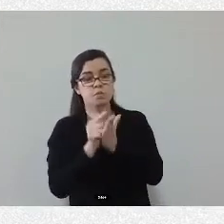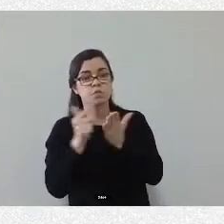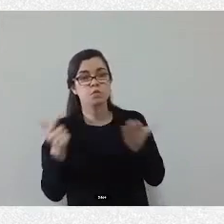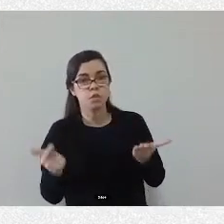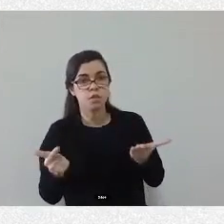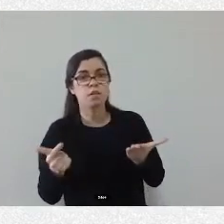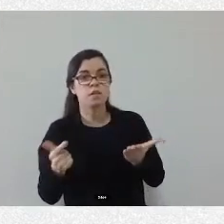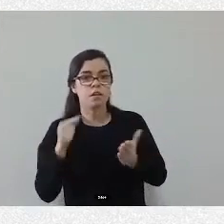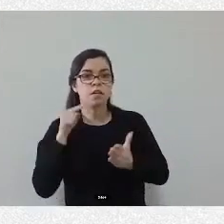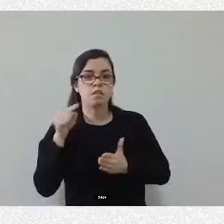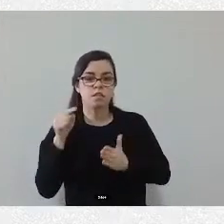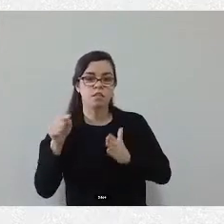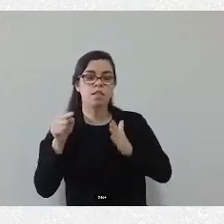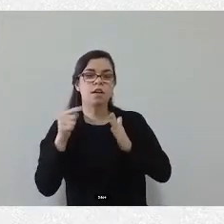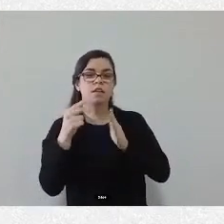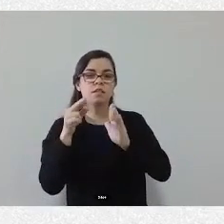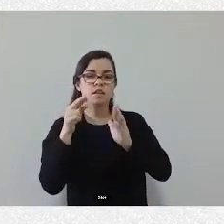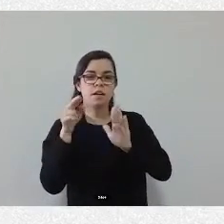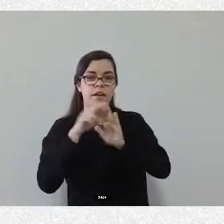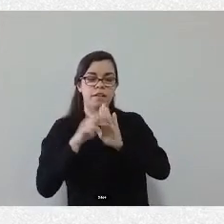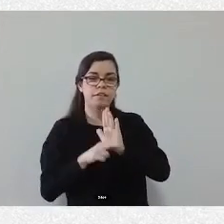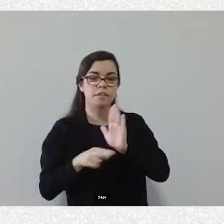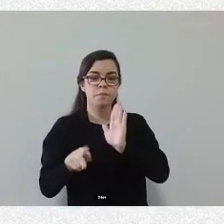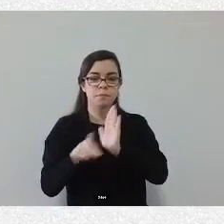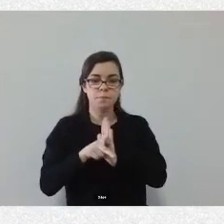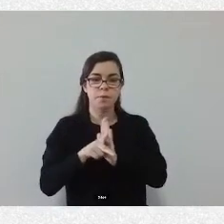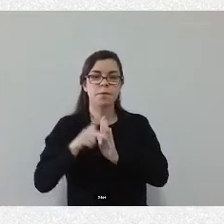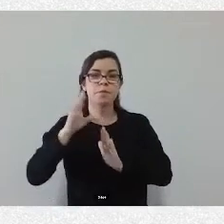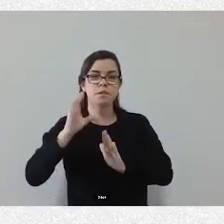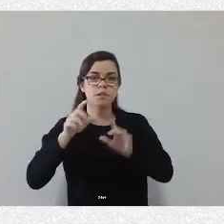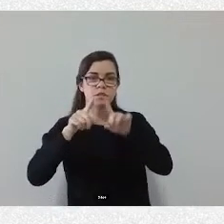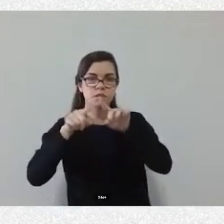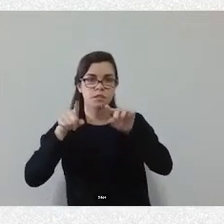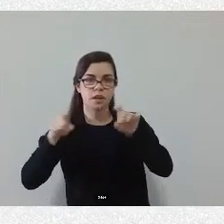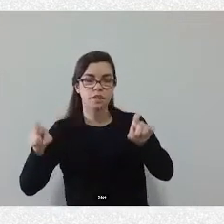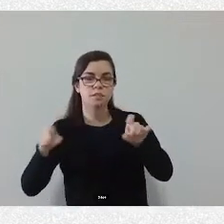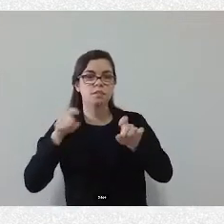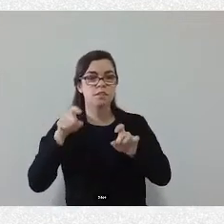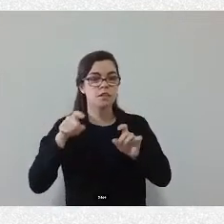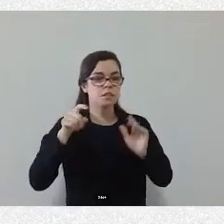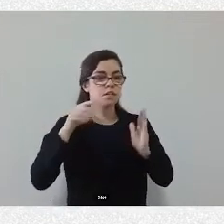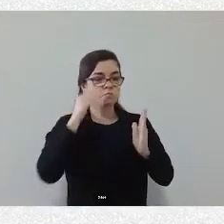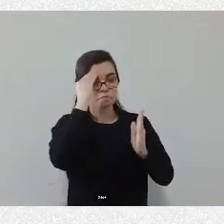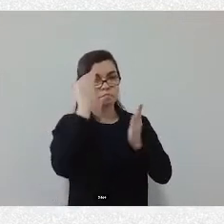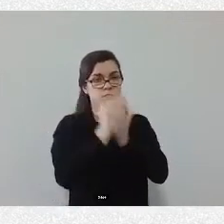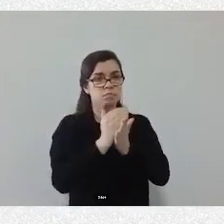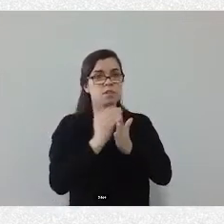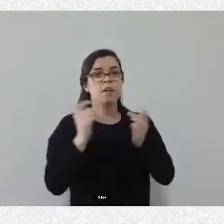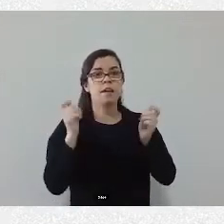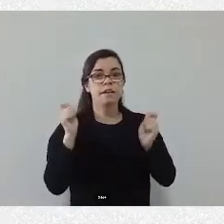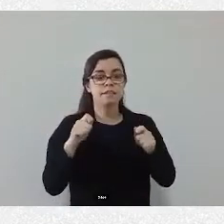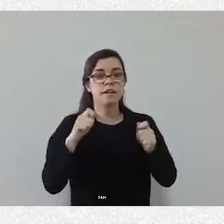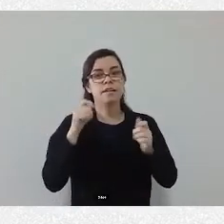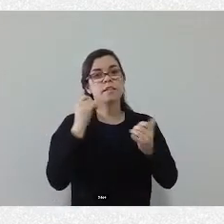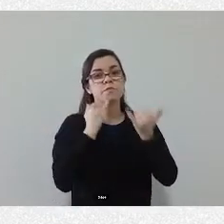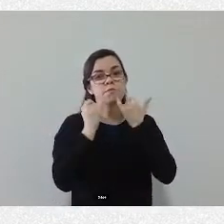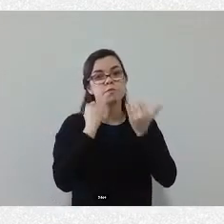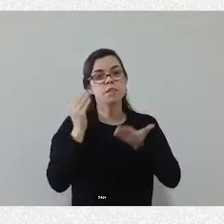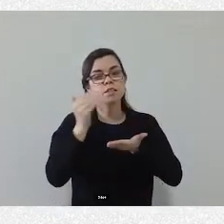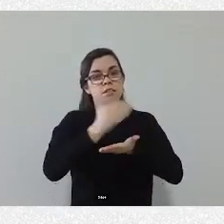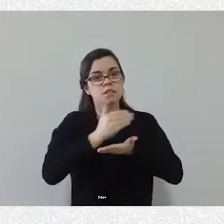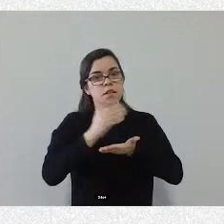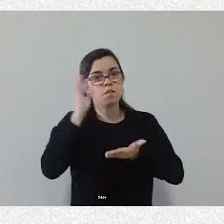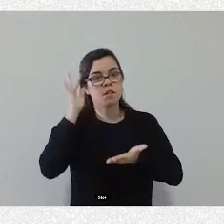rigor científico, né, que a gente possa ter uma confiabilidade ainda maior dos dados para poder passar para a população geral e que esses dados